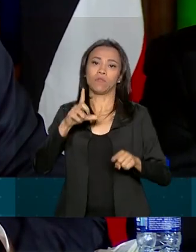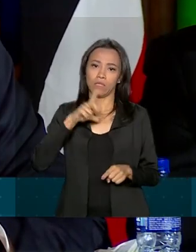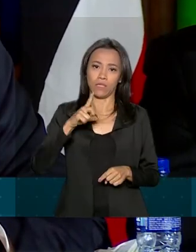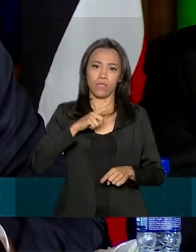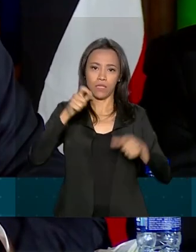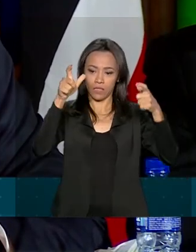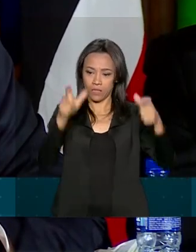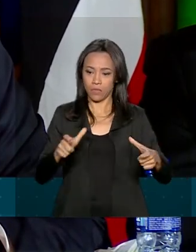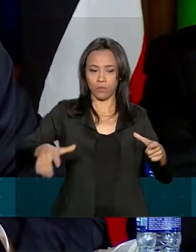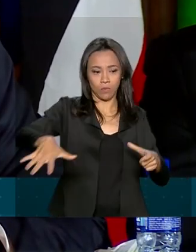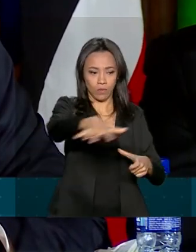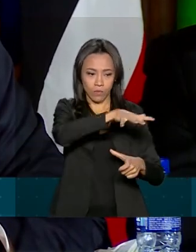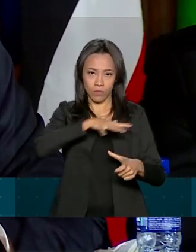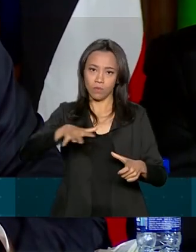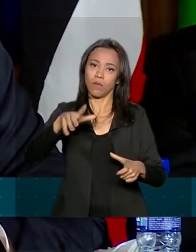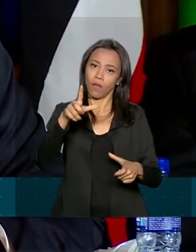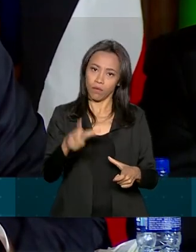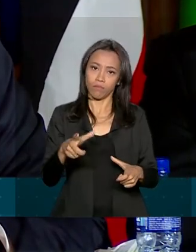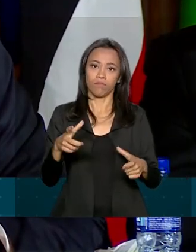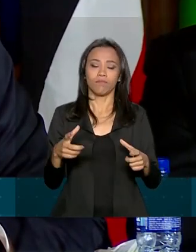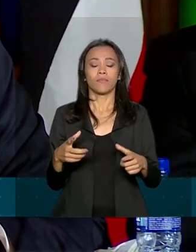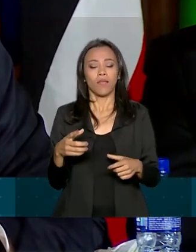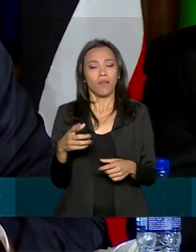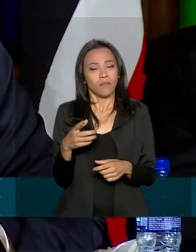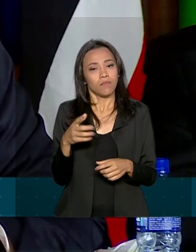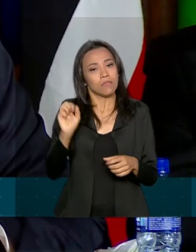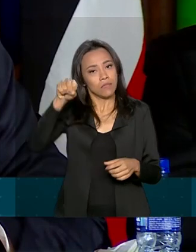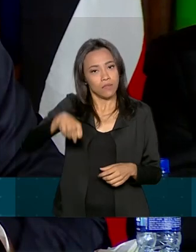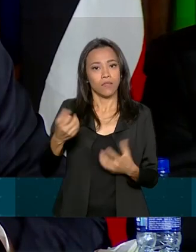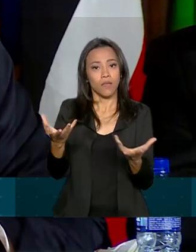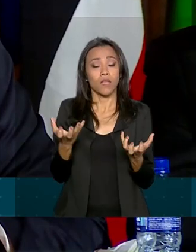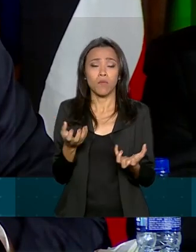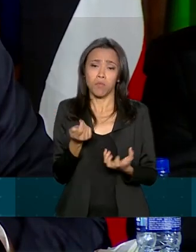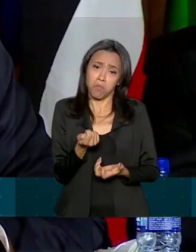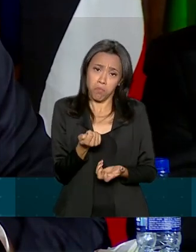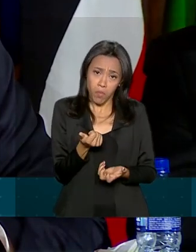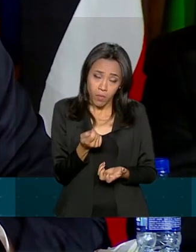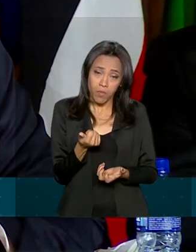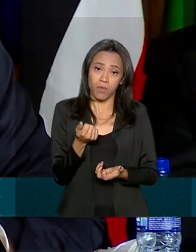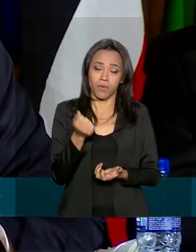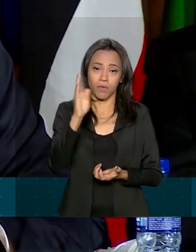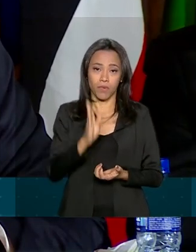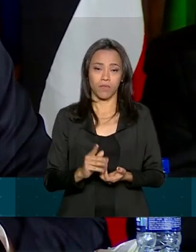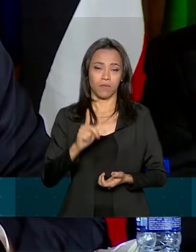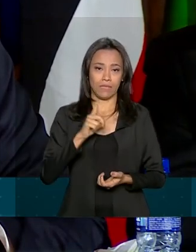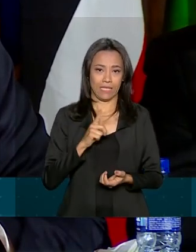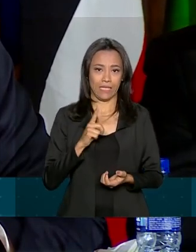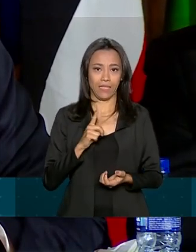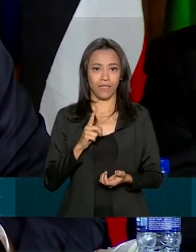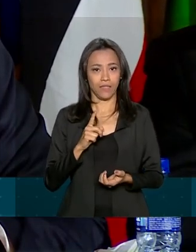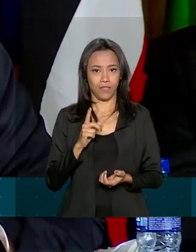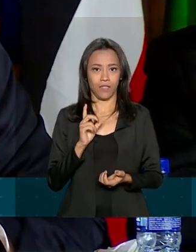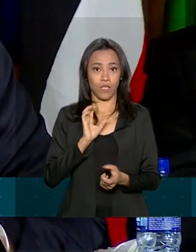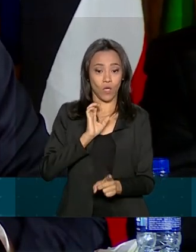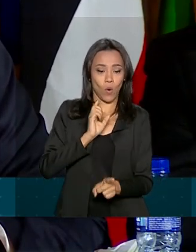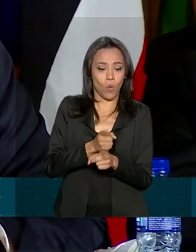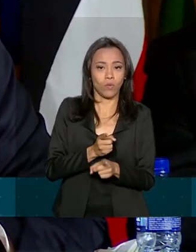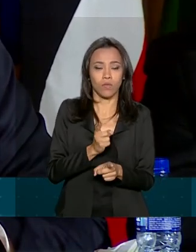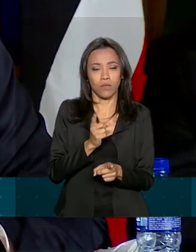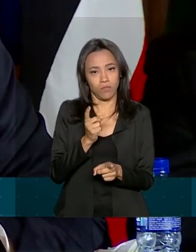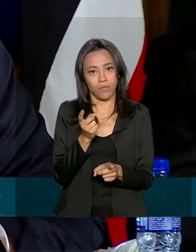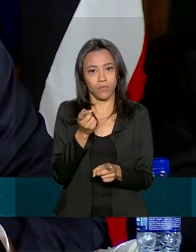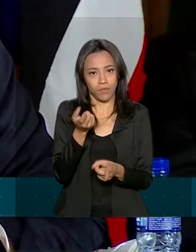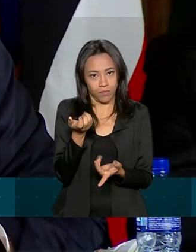nós queremos sim, apesar do pouco que o Brasil tem, tendo em vista a situação que encontramos